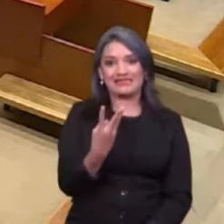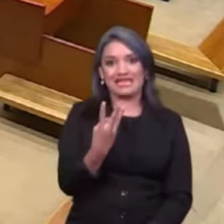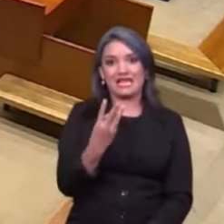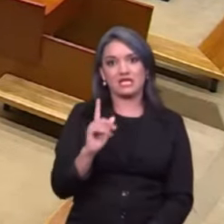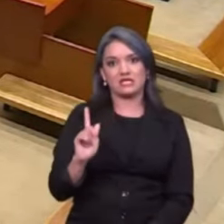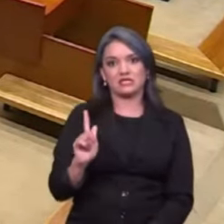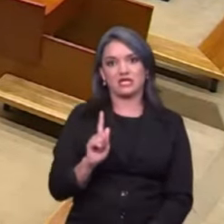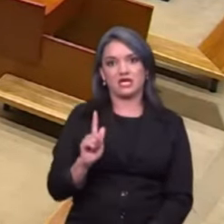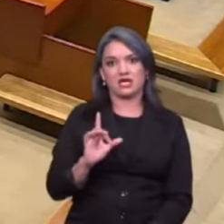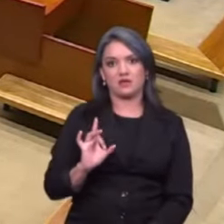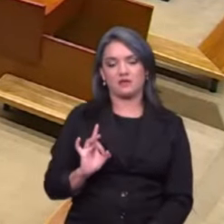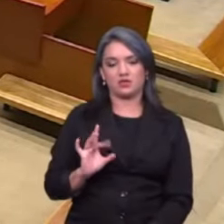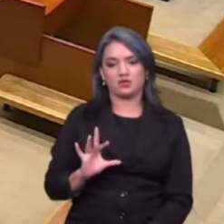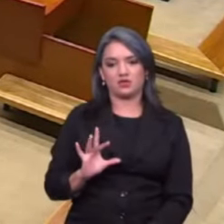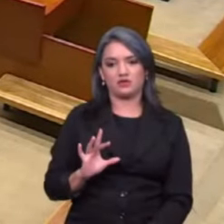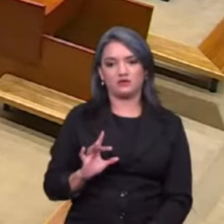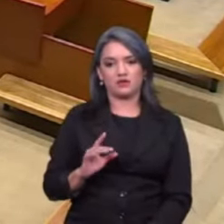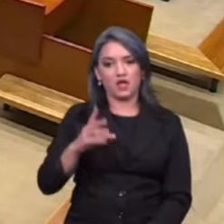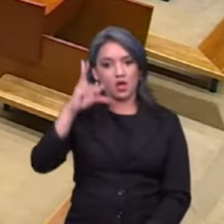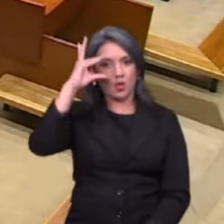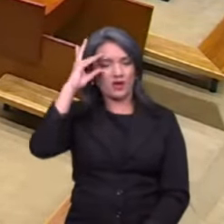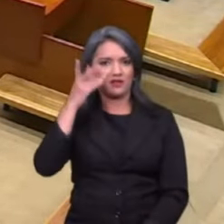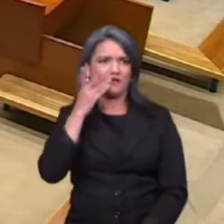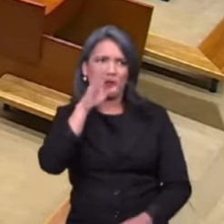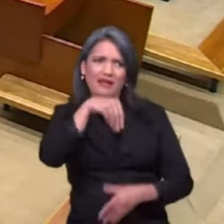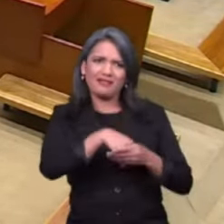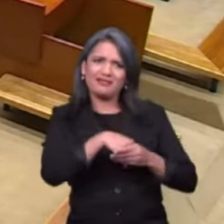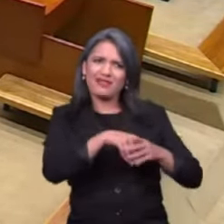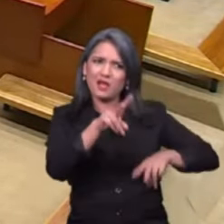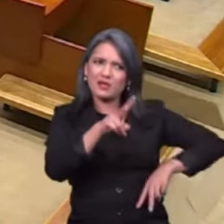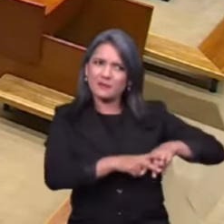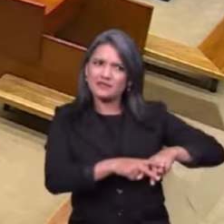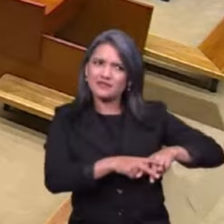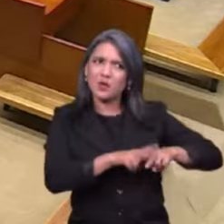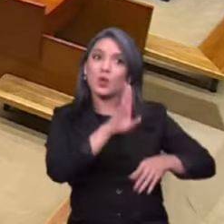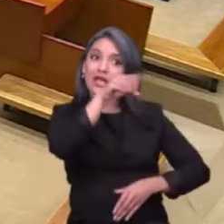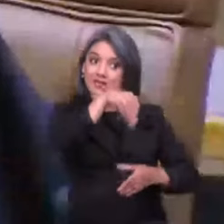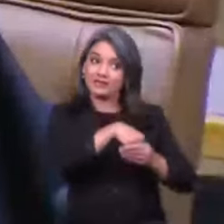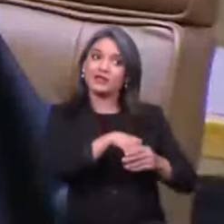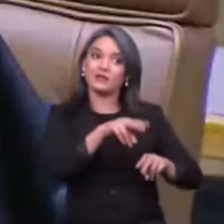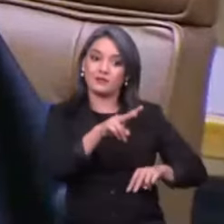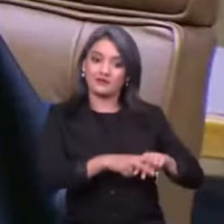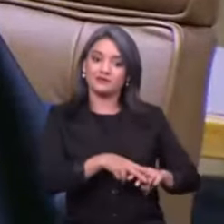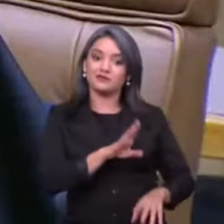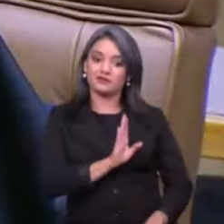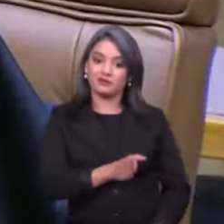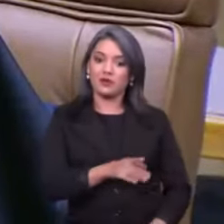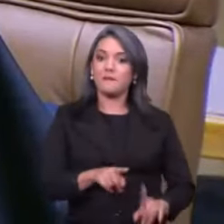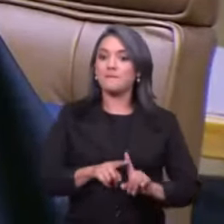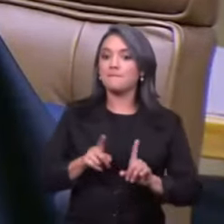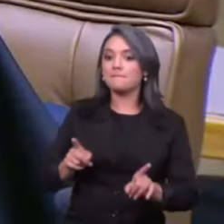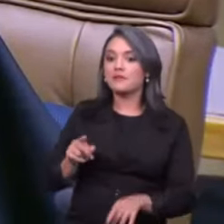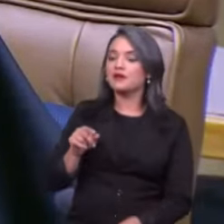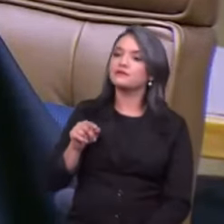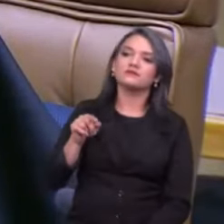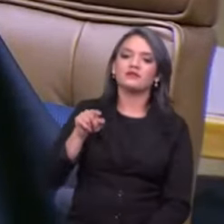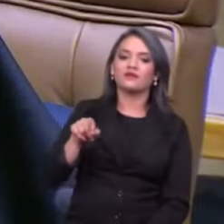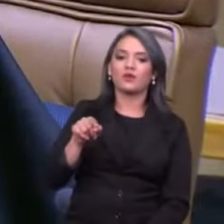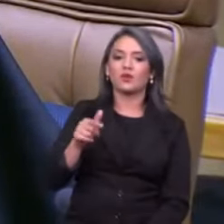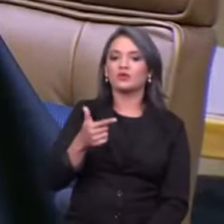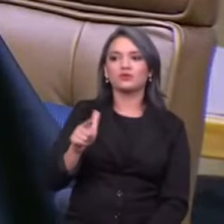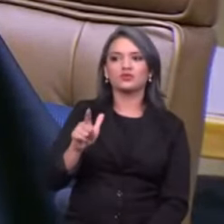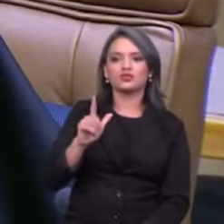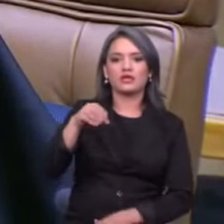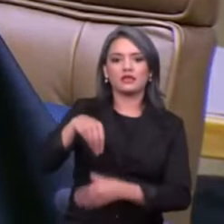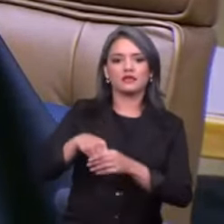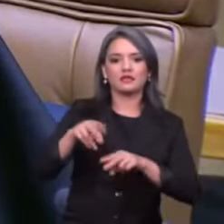Isso. Dentro da prisão. 3 gramas. Dentro da prisão, né, ministro? Mas na sua afirmação não havia dentro da prisão, você